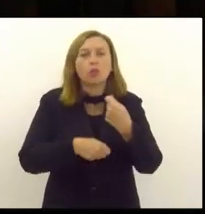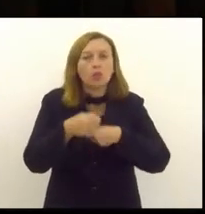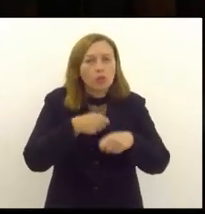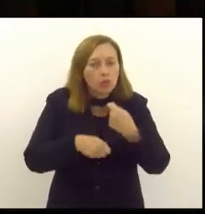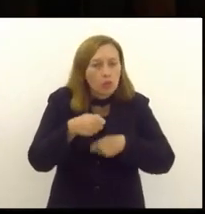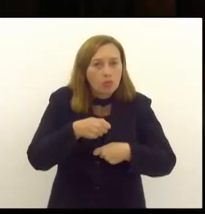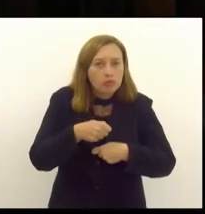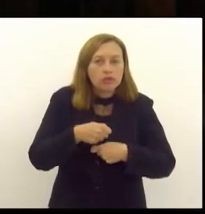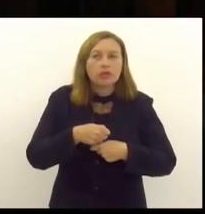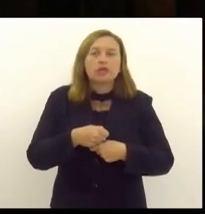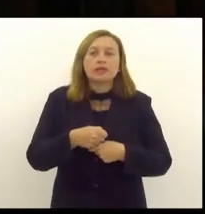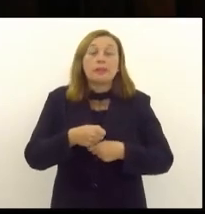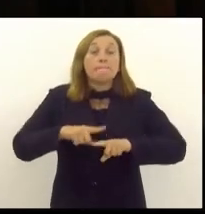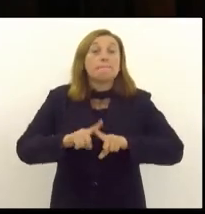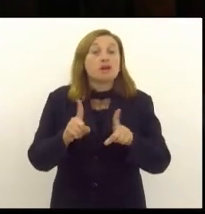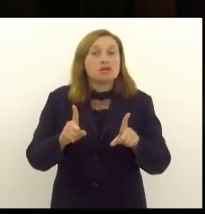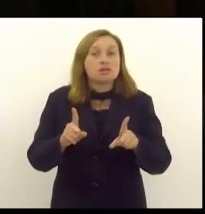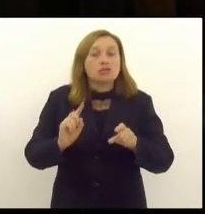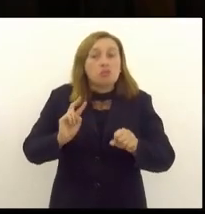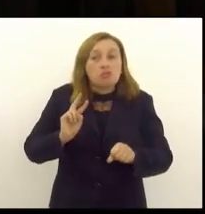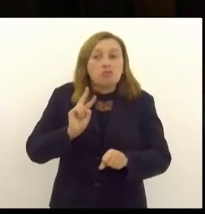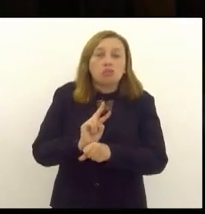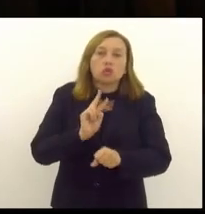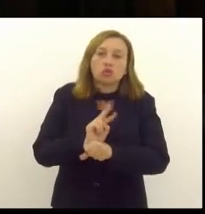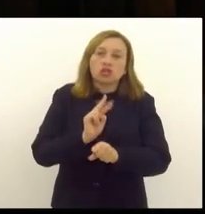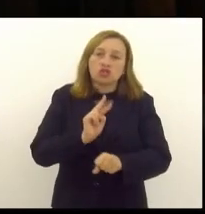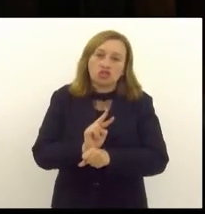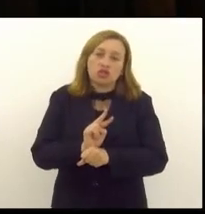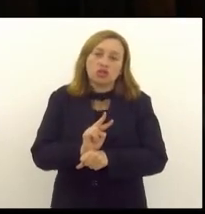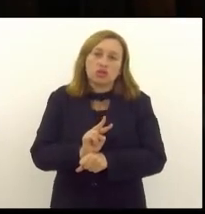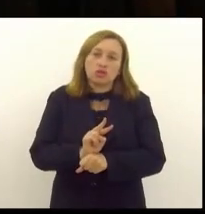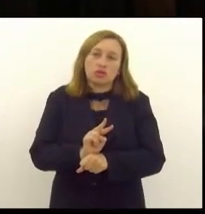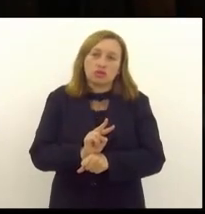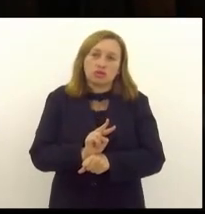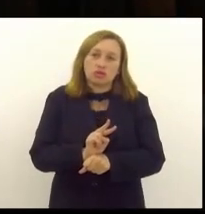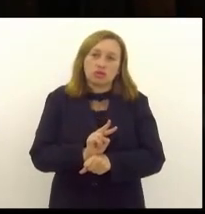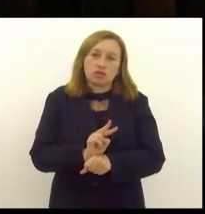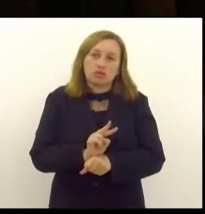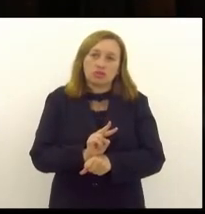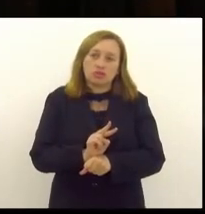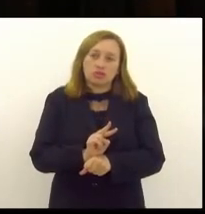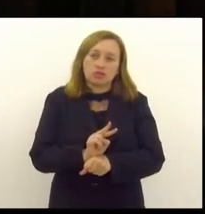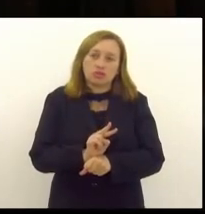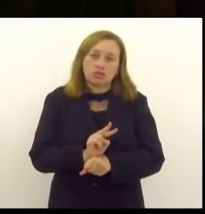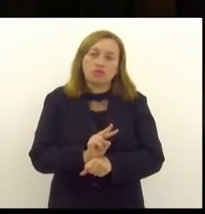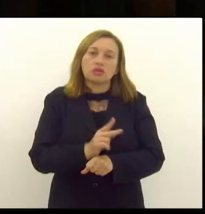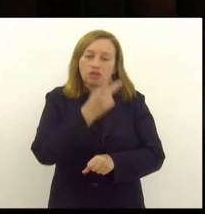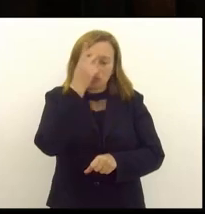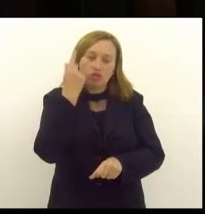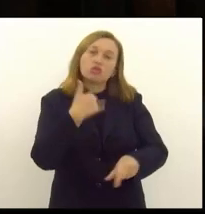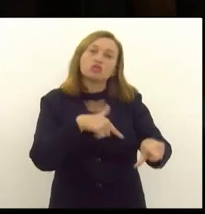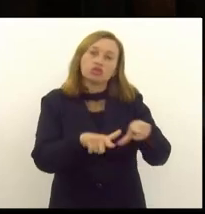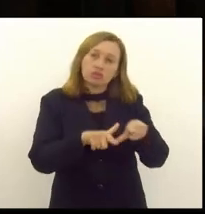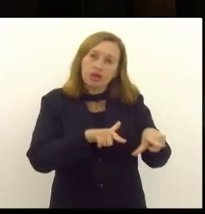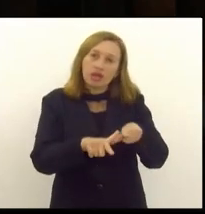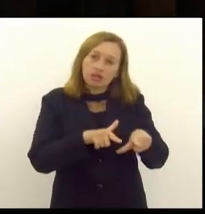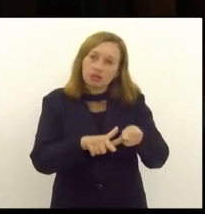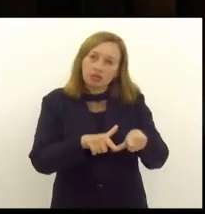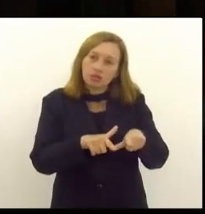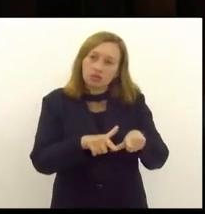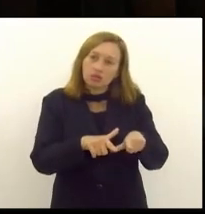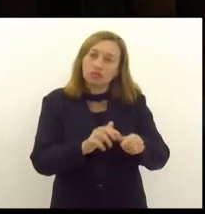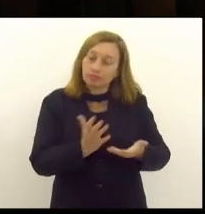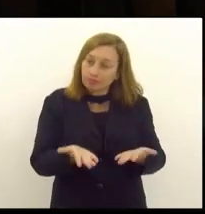tem que continuar, mas protegendo aqueles que lá estão, protegendo os trabalhadores, ou seja,